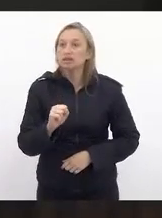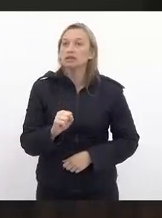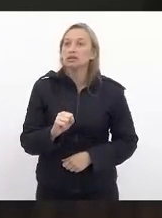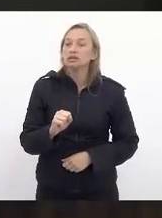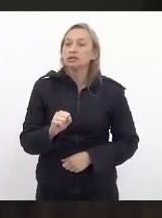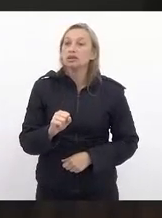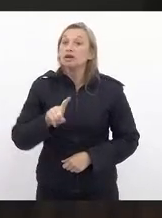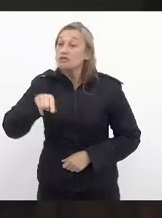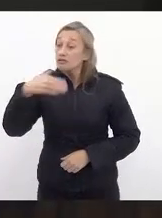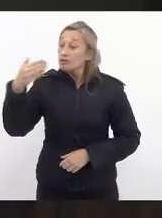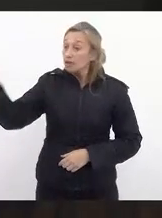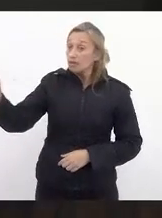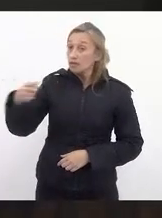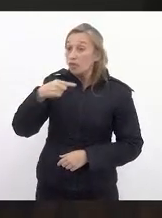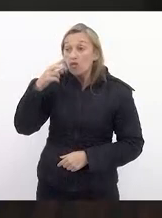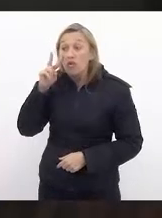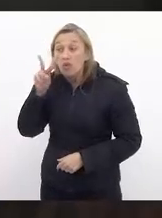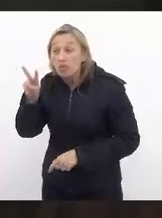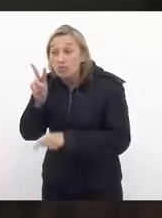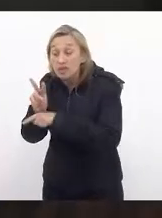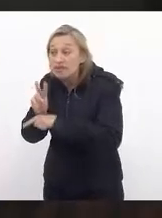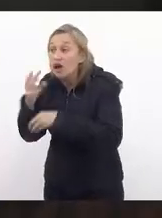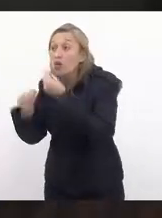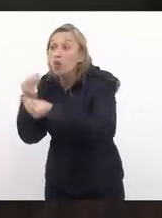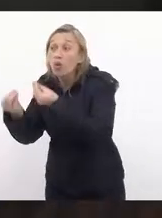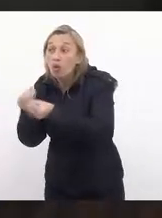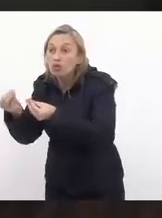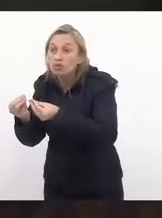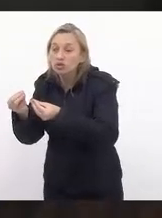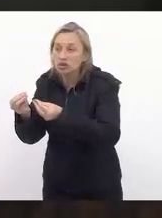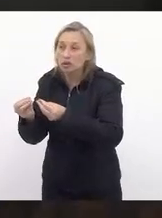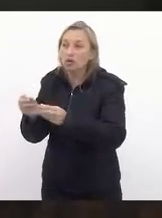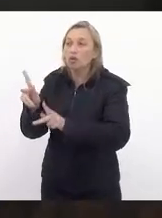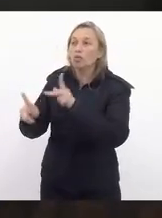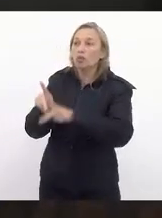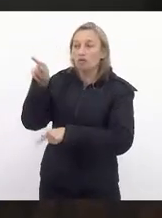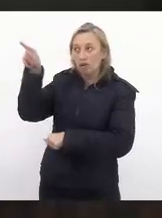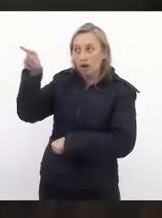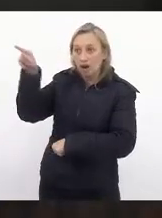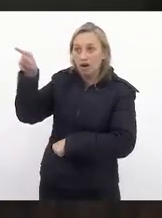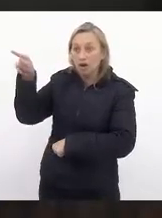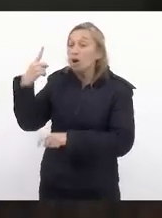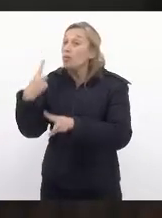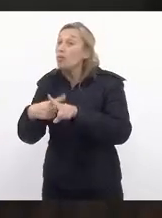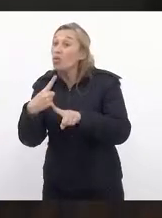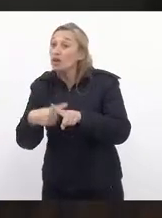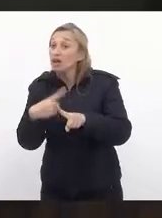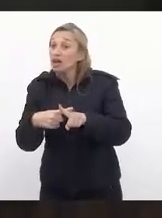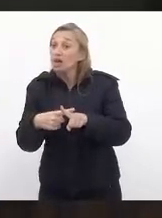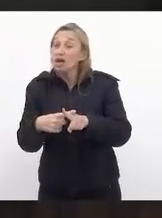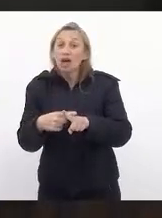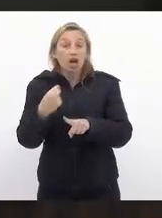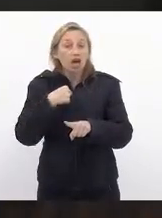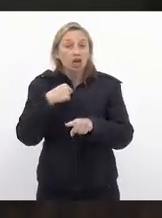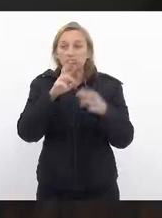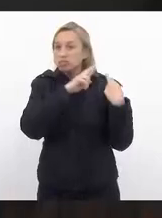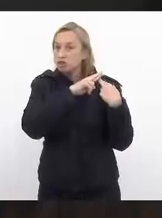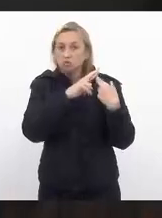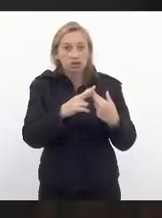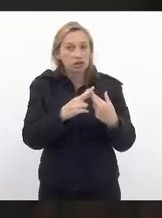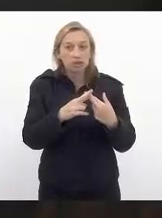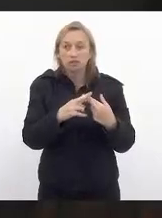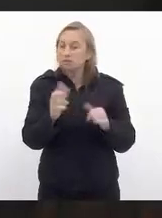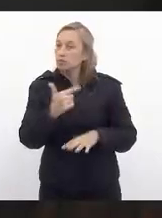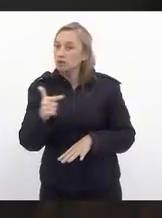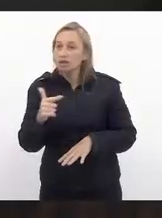e lá fora e Verificar como estava os ânimos do pessoal porque eu não me responsabilizo